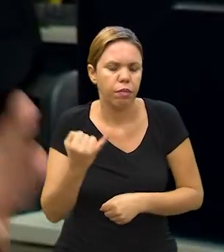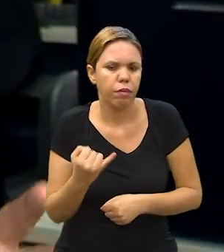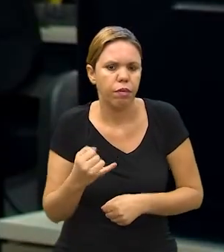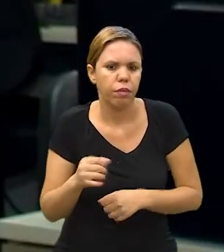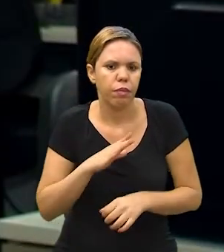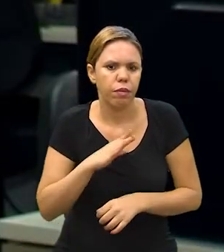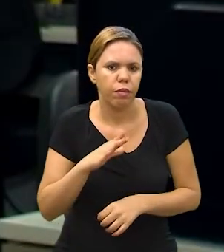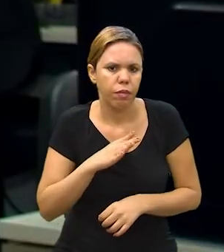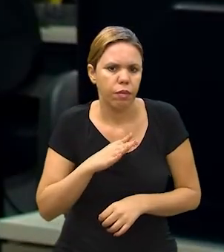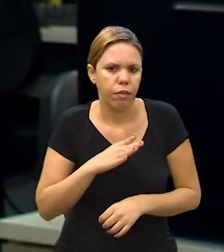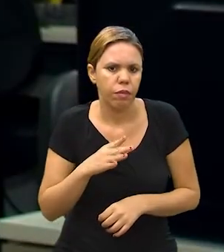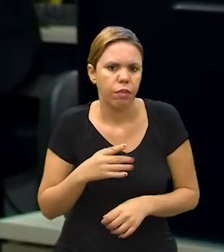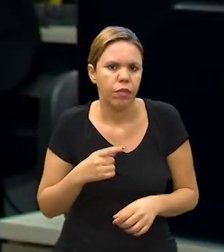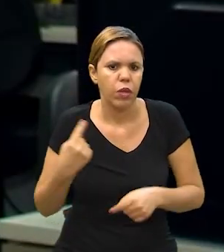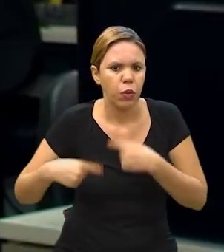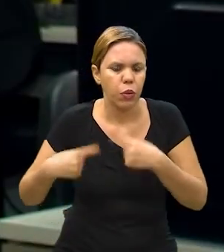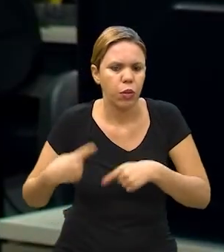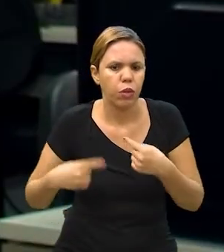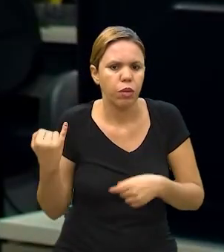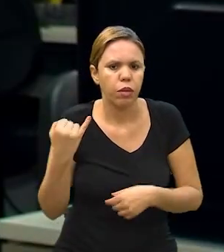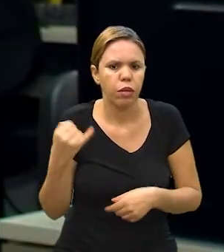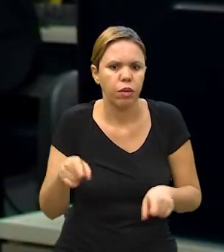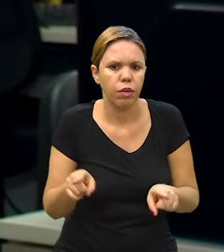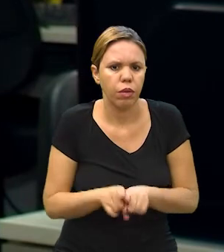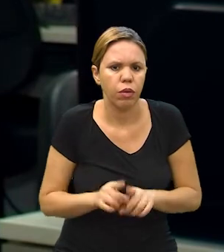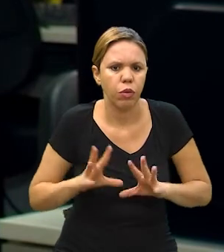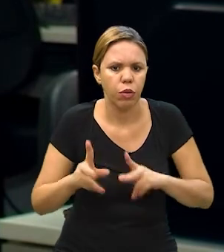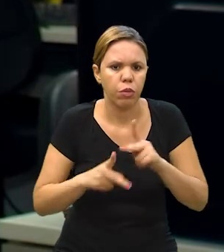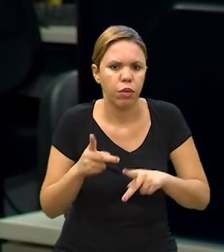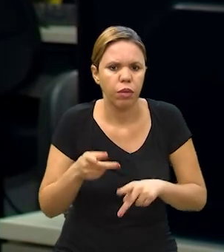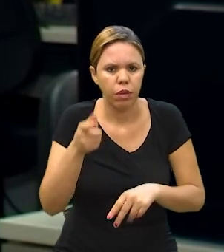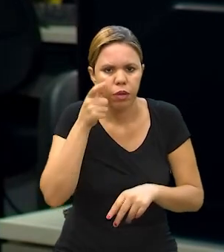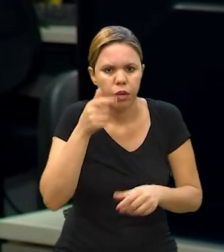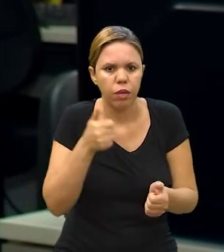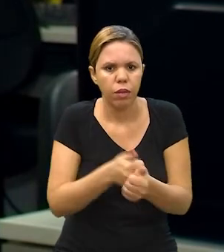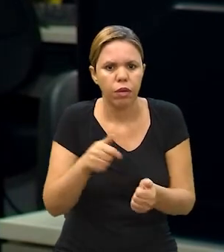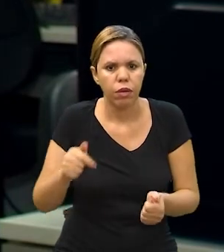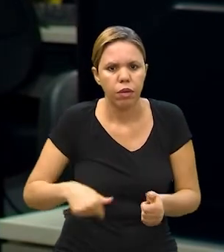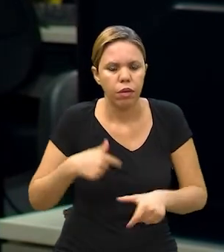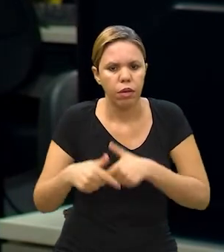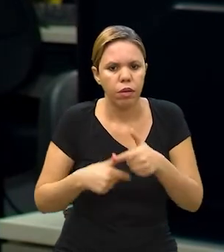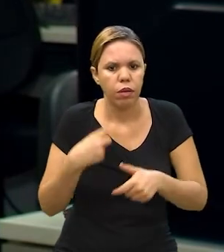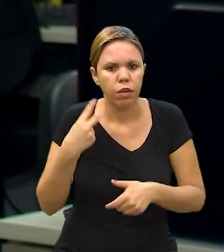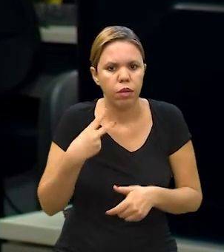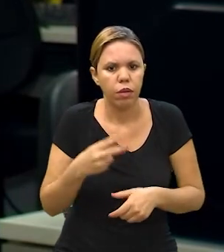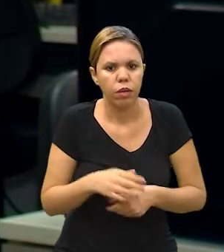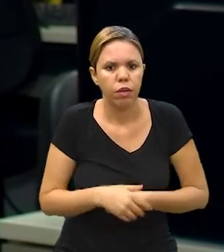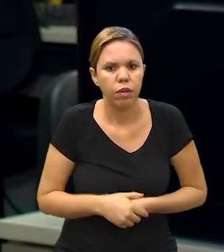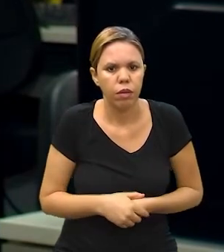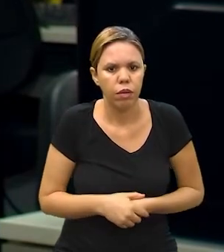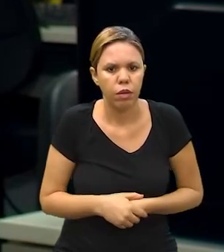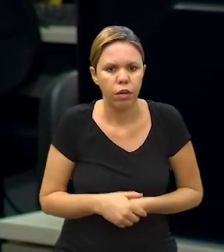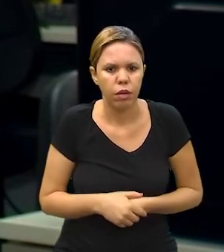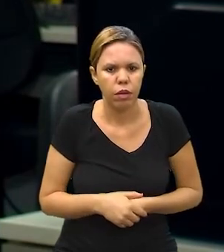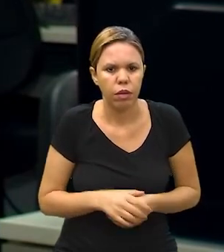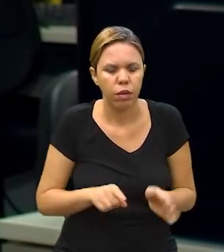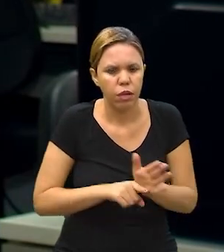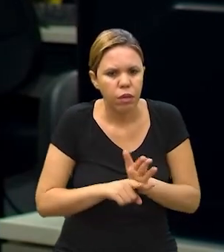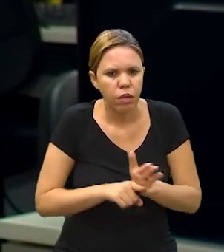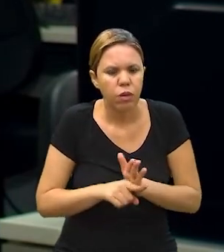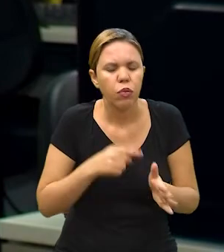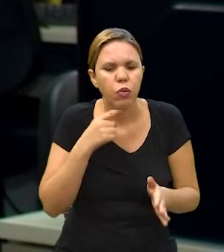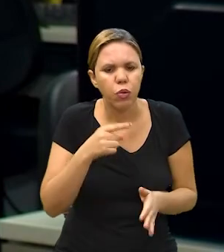cidade vai se rediscutir, né? Importante também todo mundo que assiste, acompanha aqui o trabalho dos vereadores, né? Levantar questões,